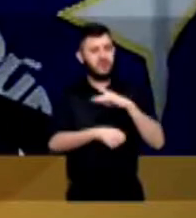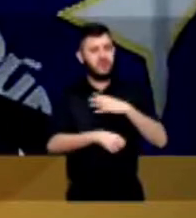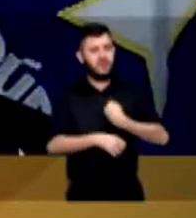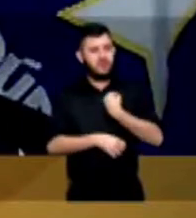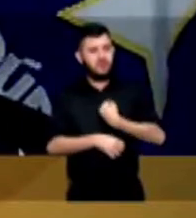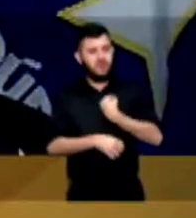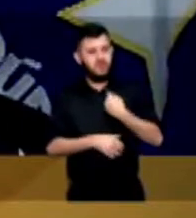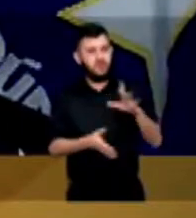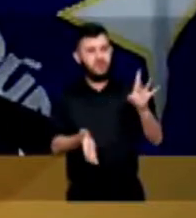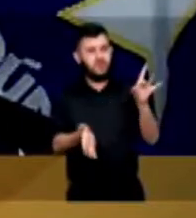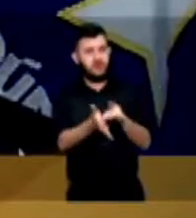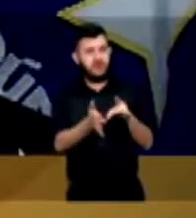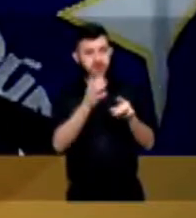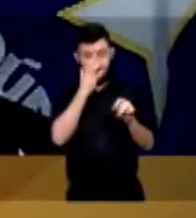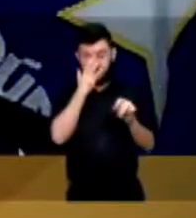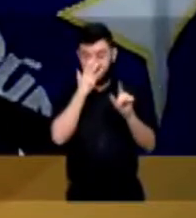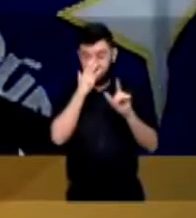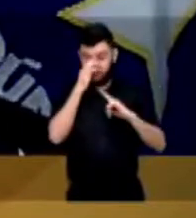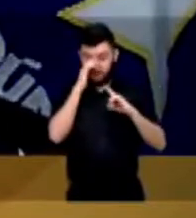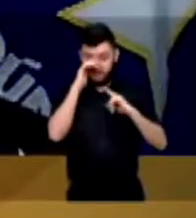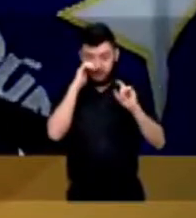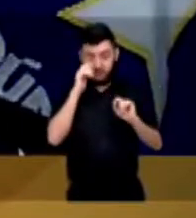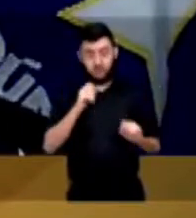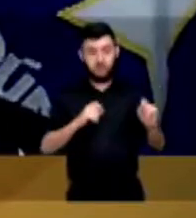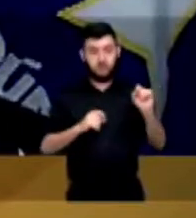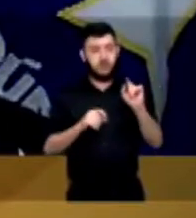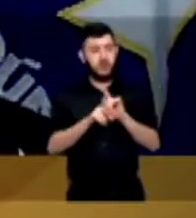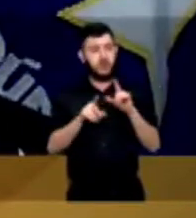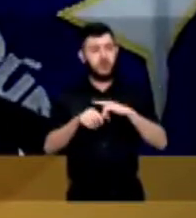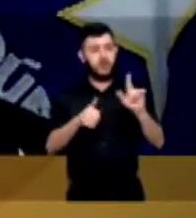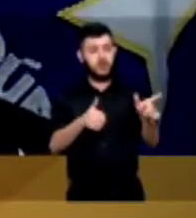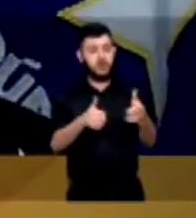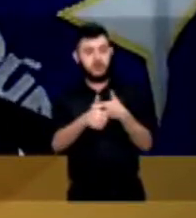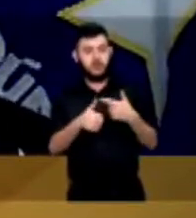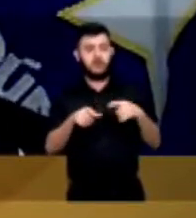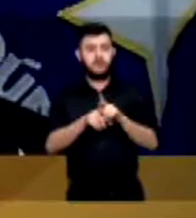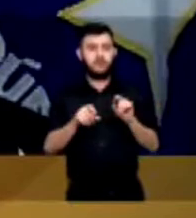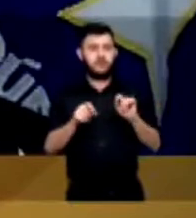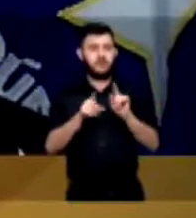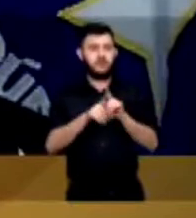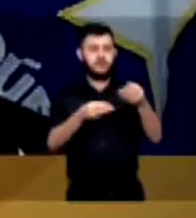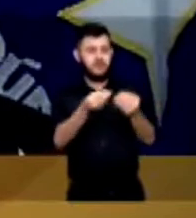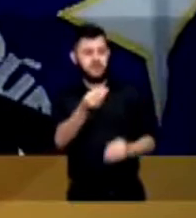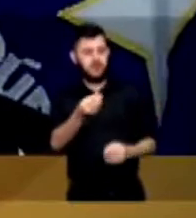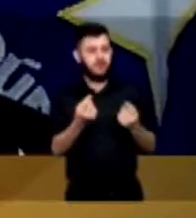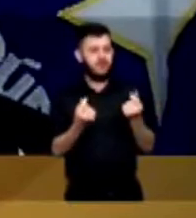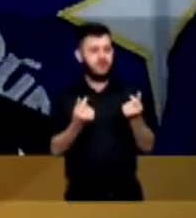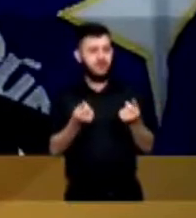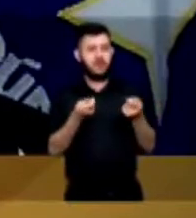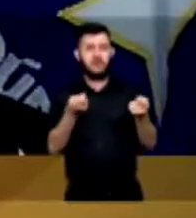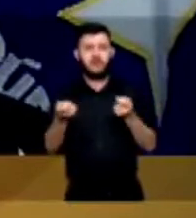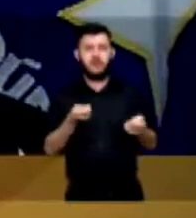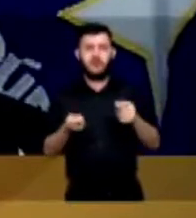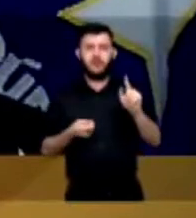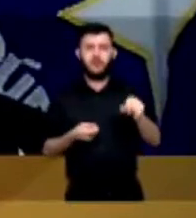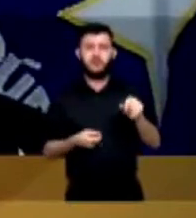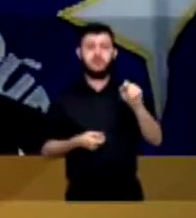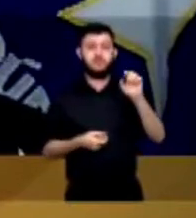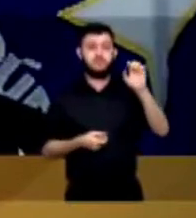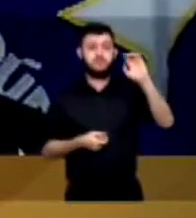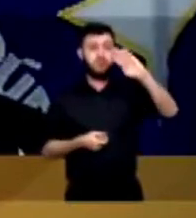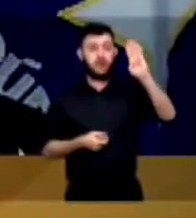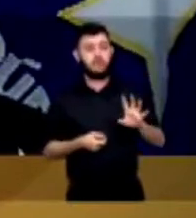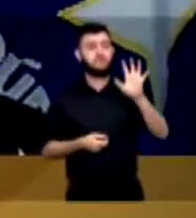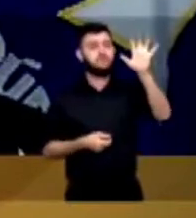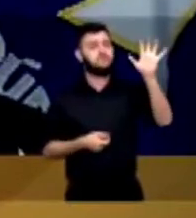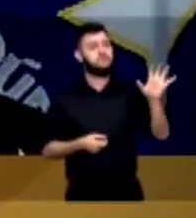realidade, com o aumento da dívida pública e agravamento da crise financeira das unidades da Federação, o tema há de